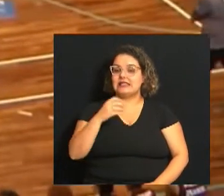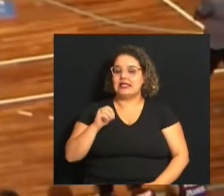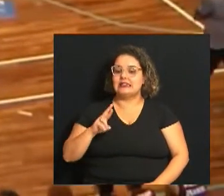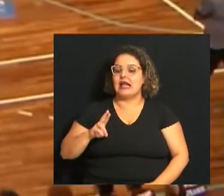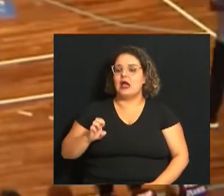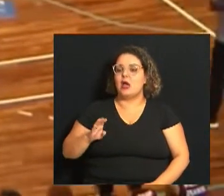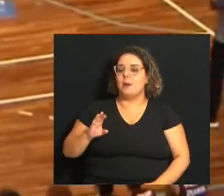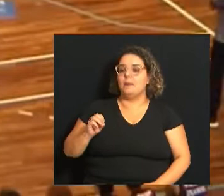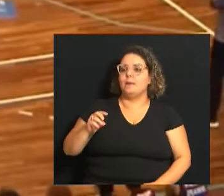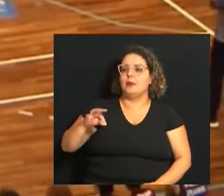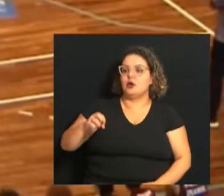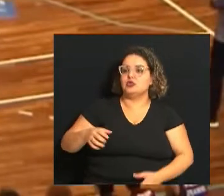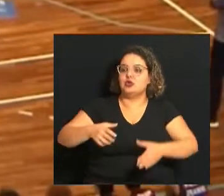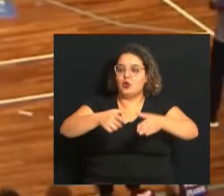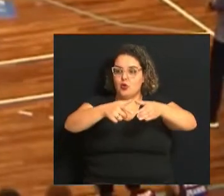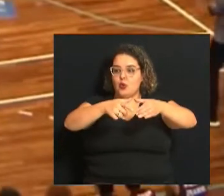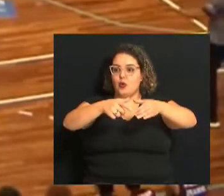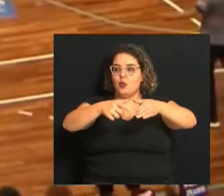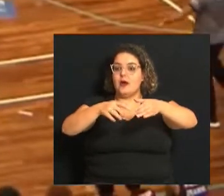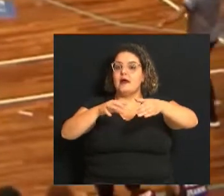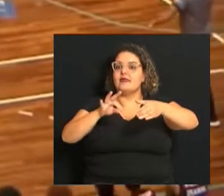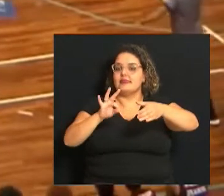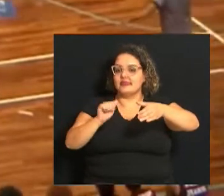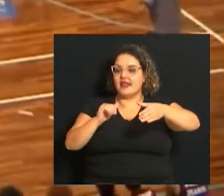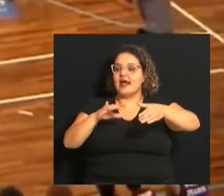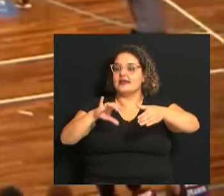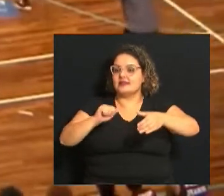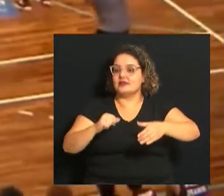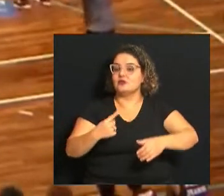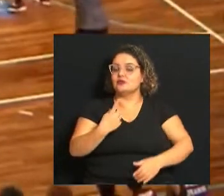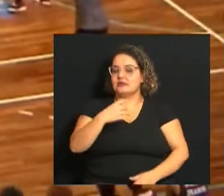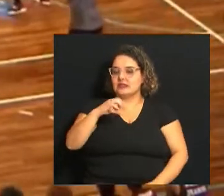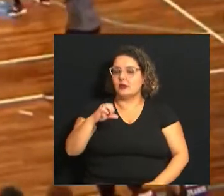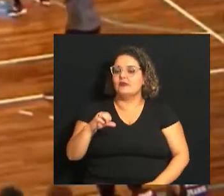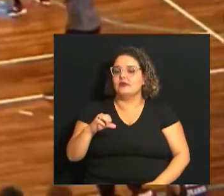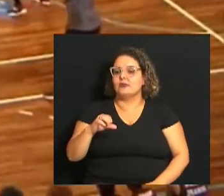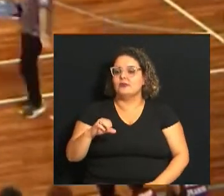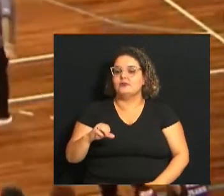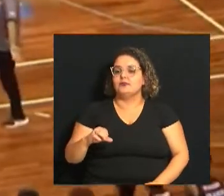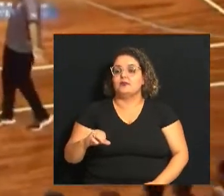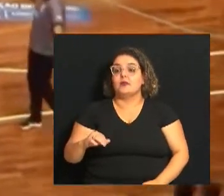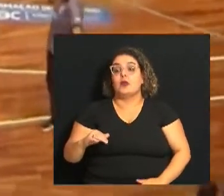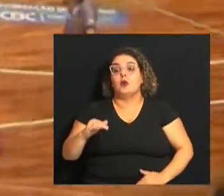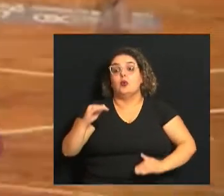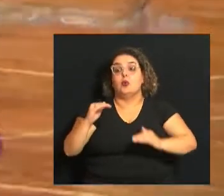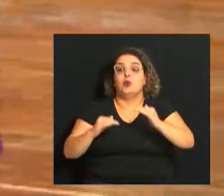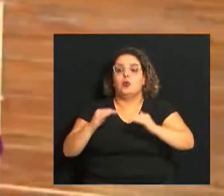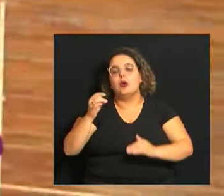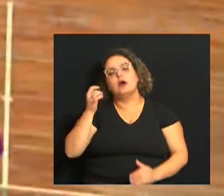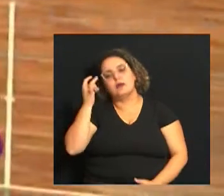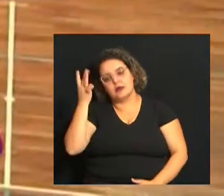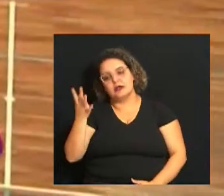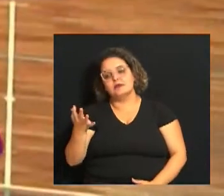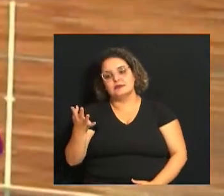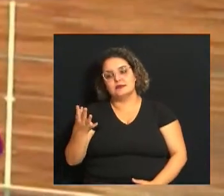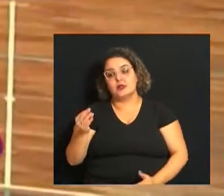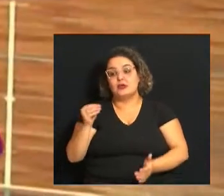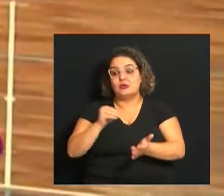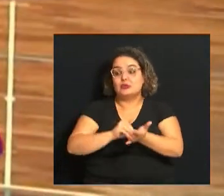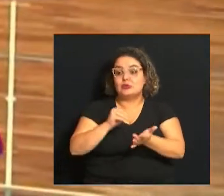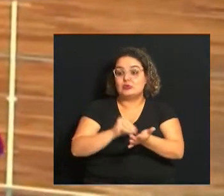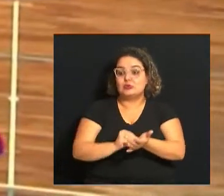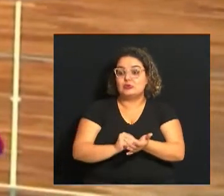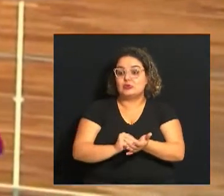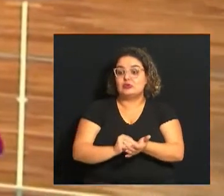cestinha do jogo, Tássia, com 19 pontos, tudo ficou um pouco mais fácil. E no último quarto,